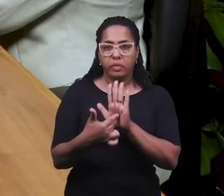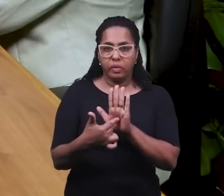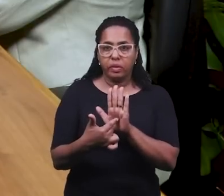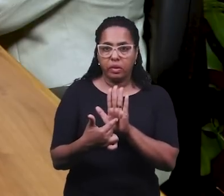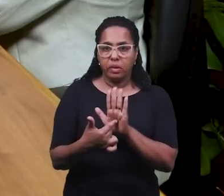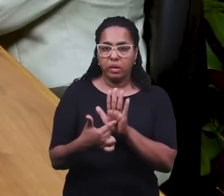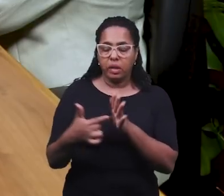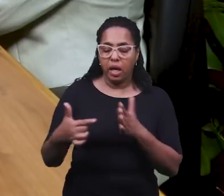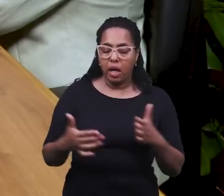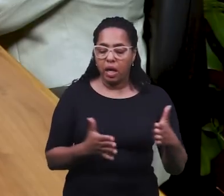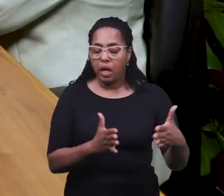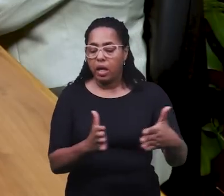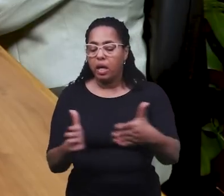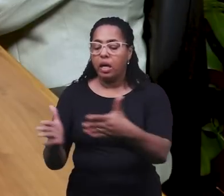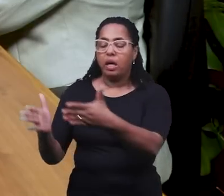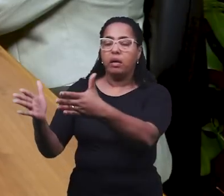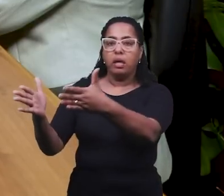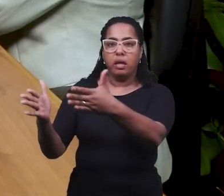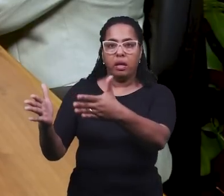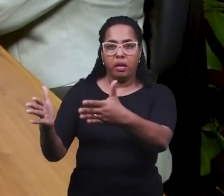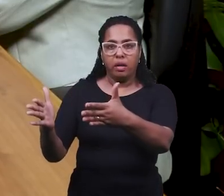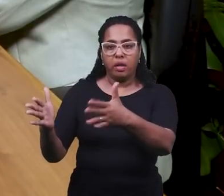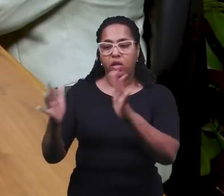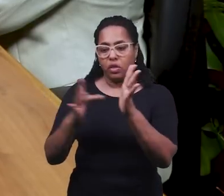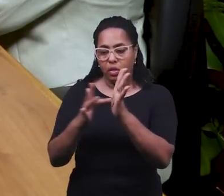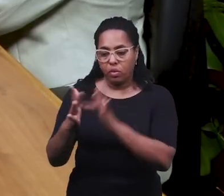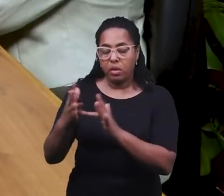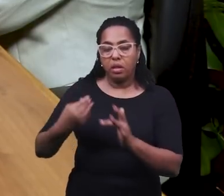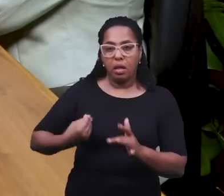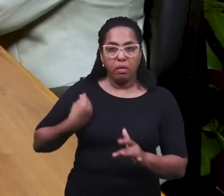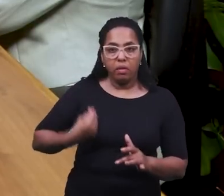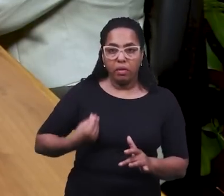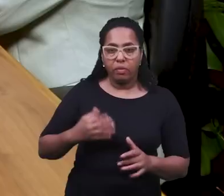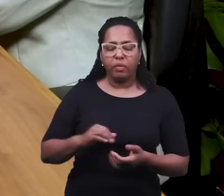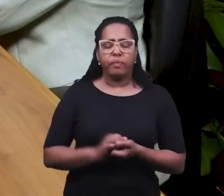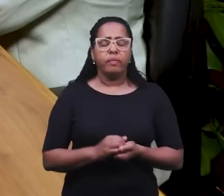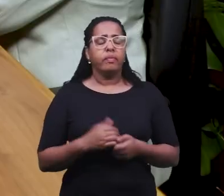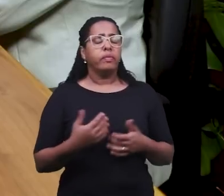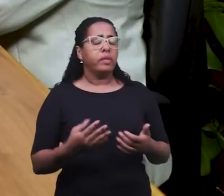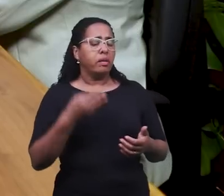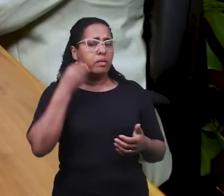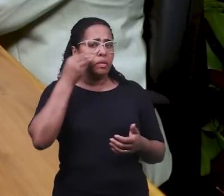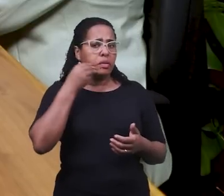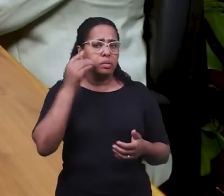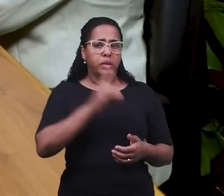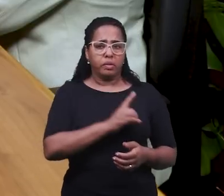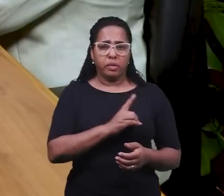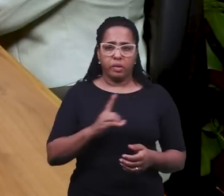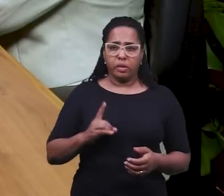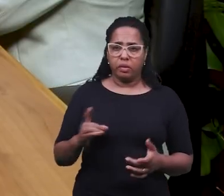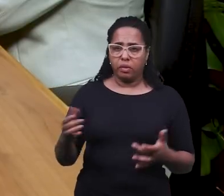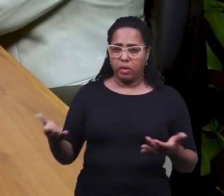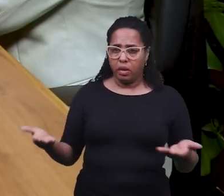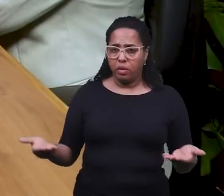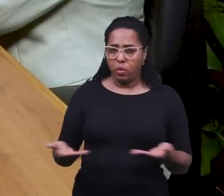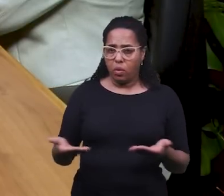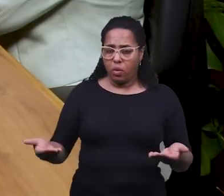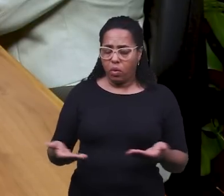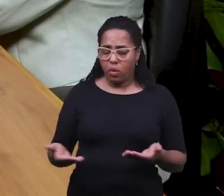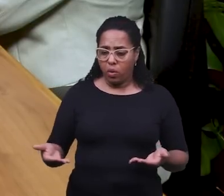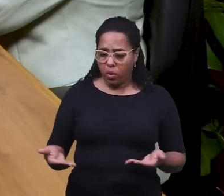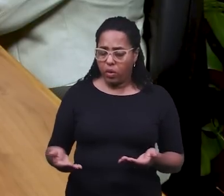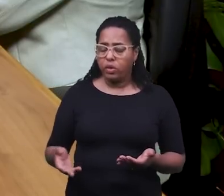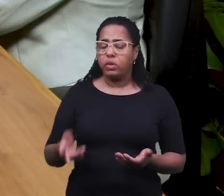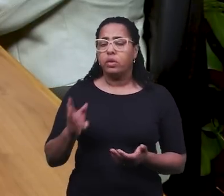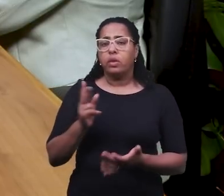para caminhar com isso. Então, por exemplo, a nossa experiência com o diaconato hoje,